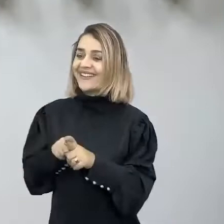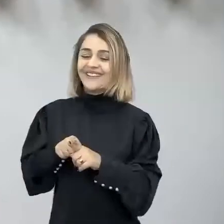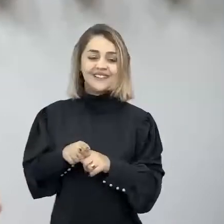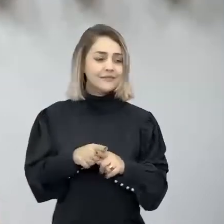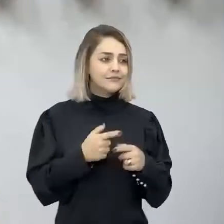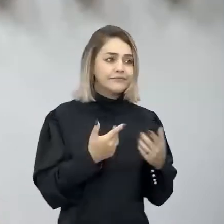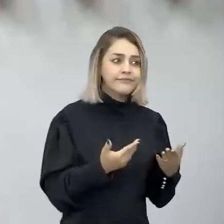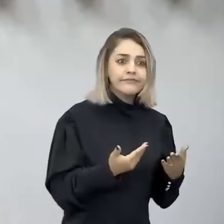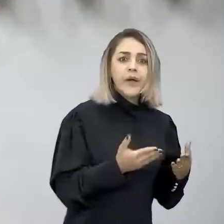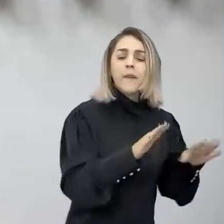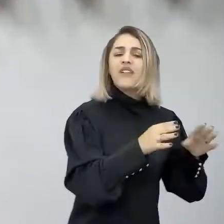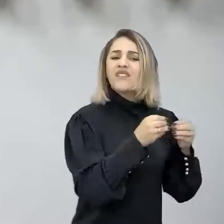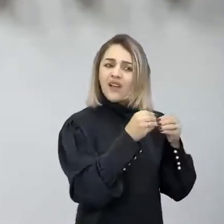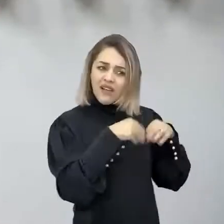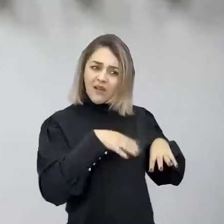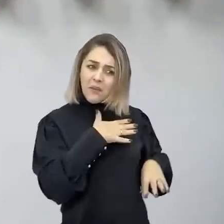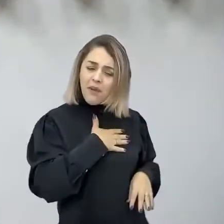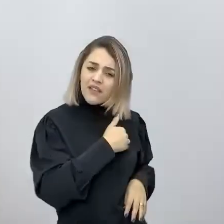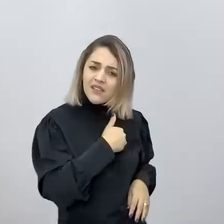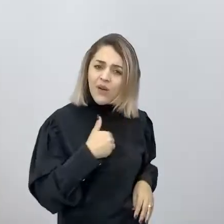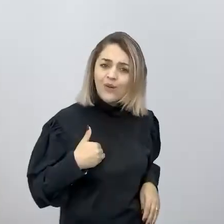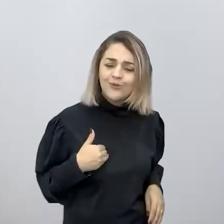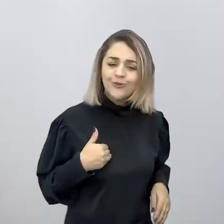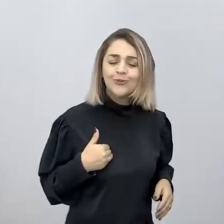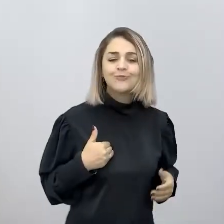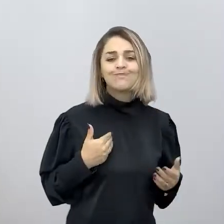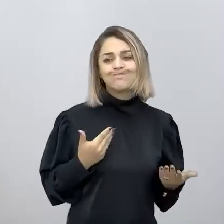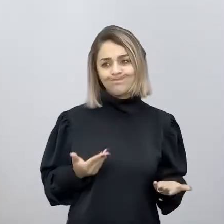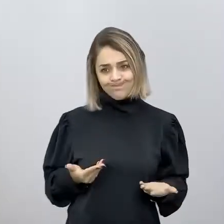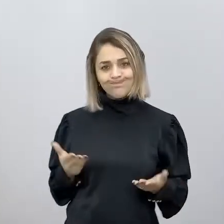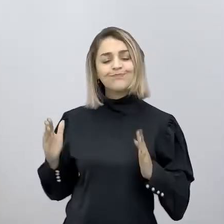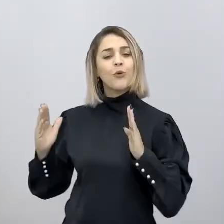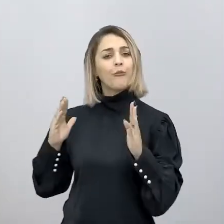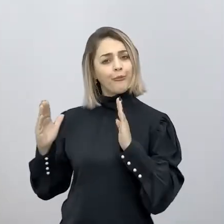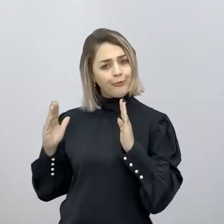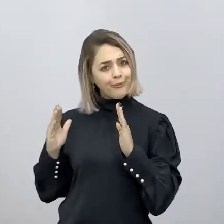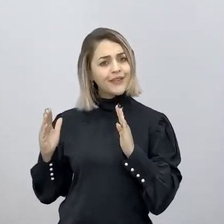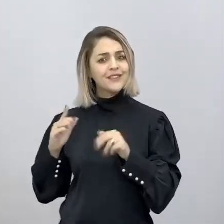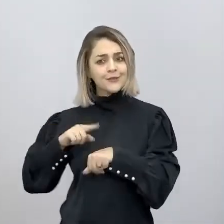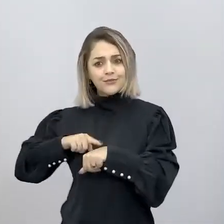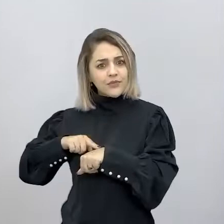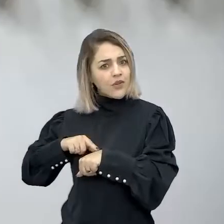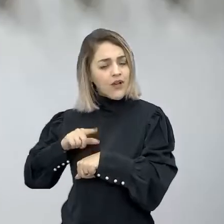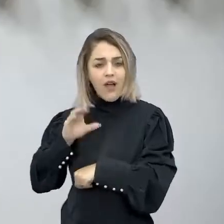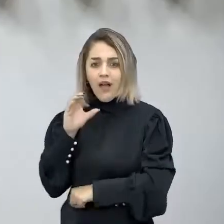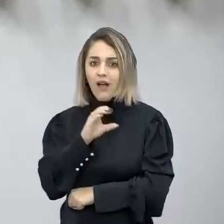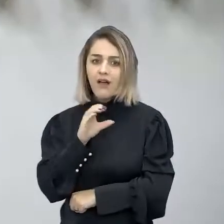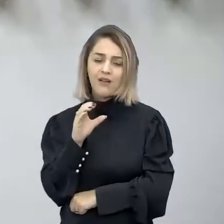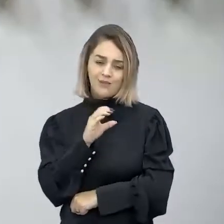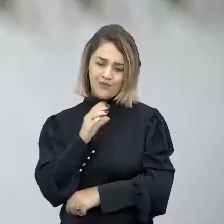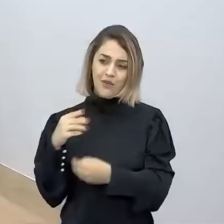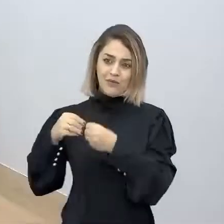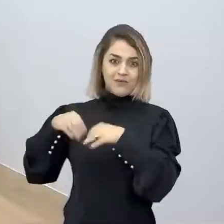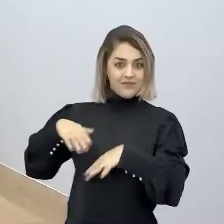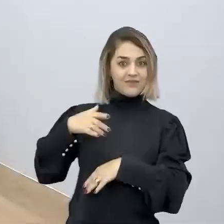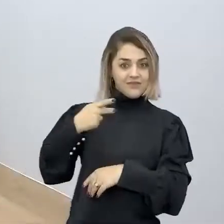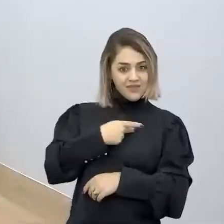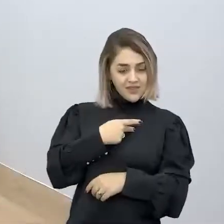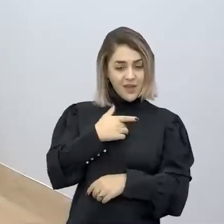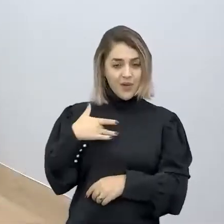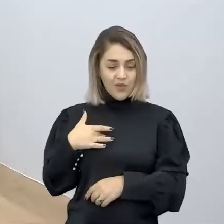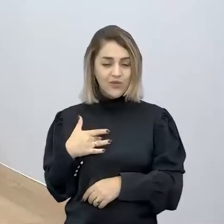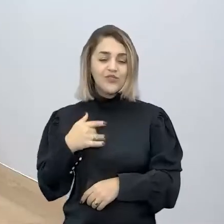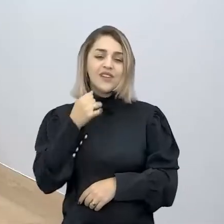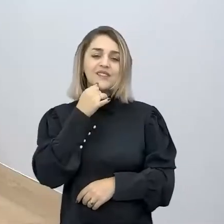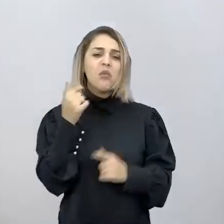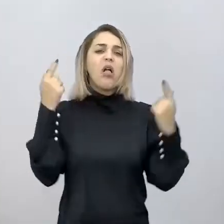vai pode. fazer para minha saúde Exatamente, no curto prazo, então no longo Curto prazo. prazo, não estamos falando longo. O manifesto, sei lá, pela